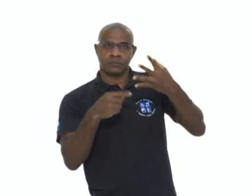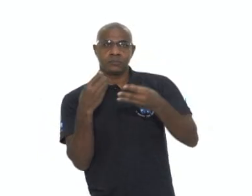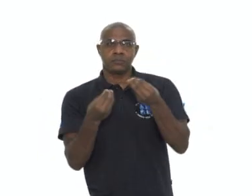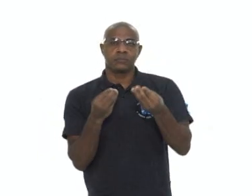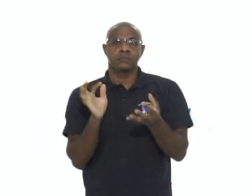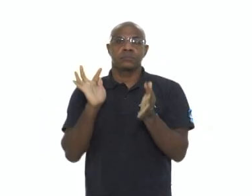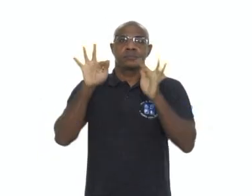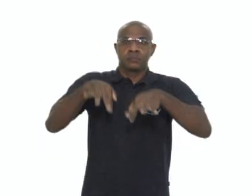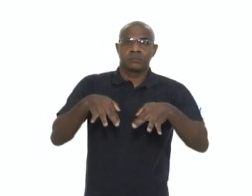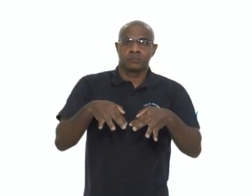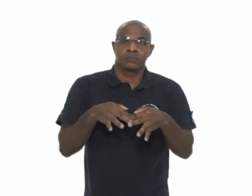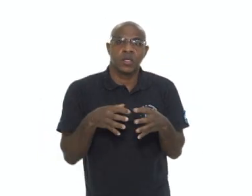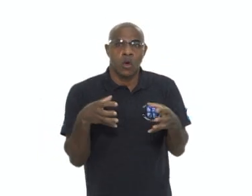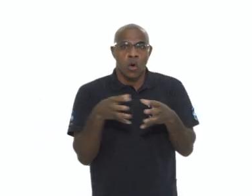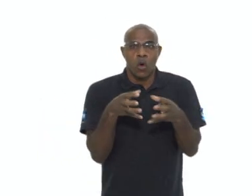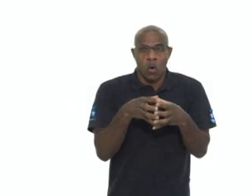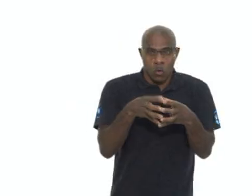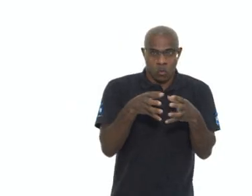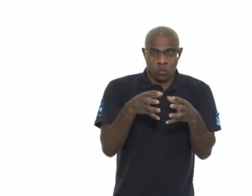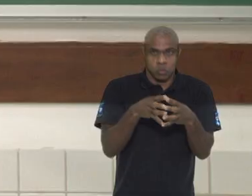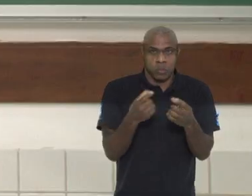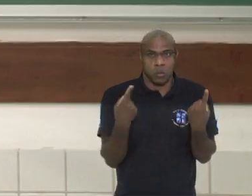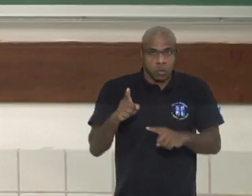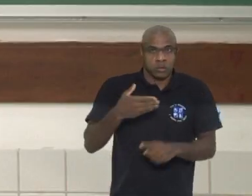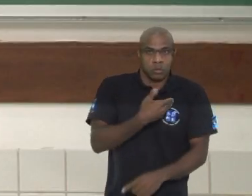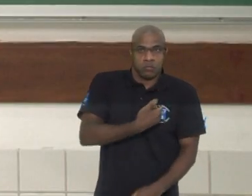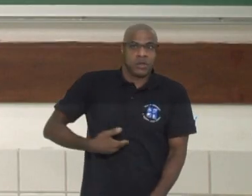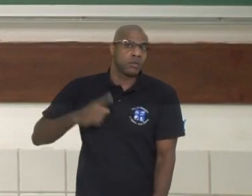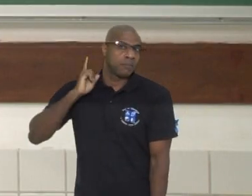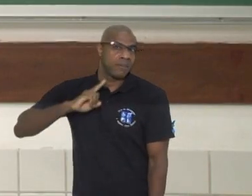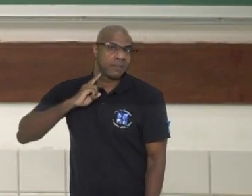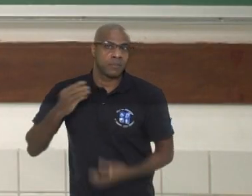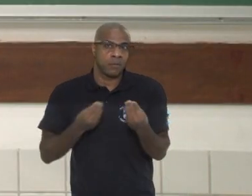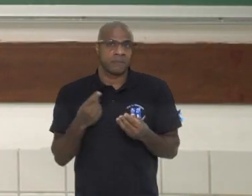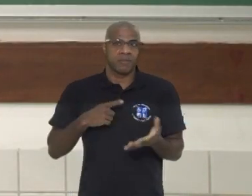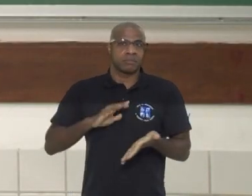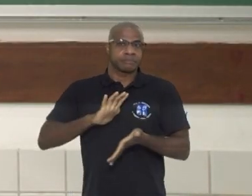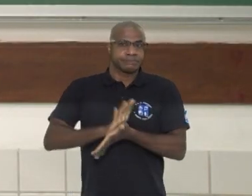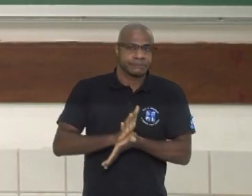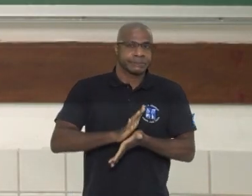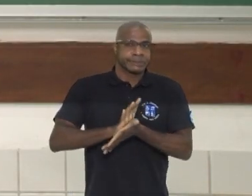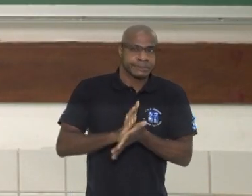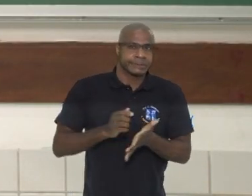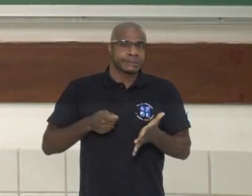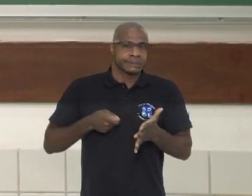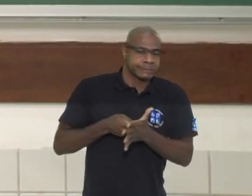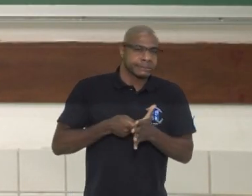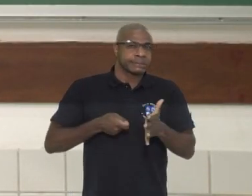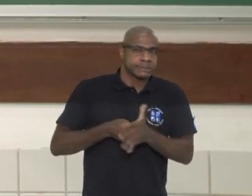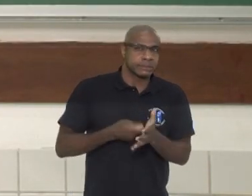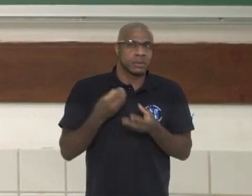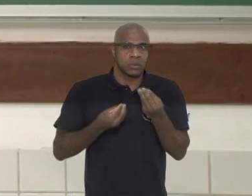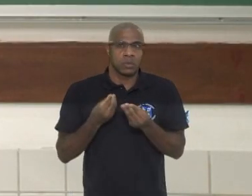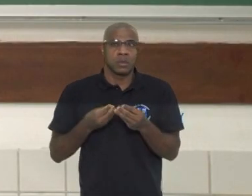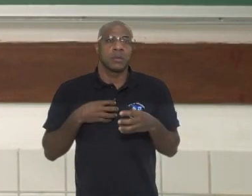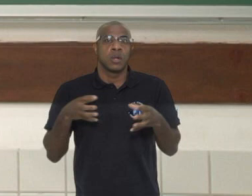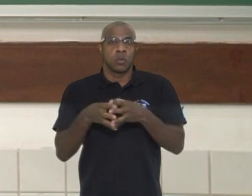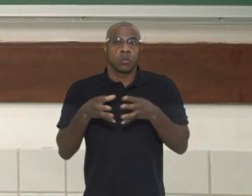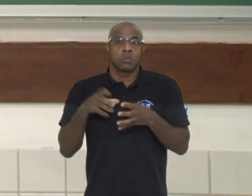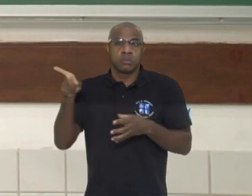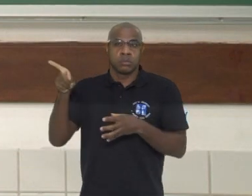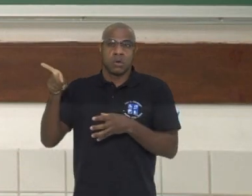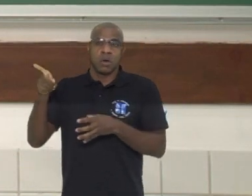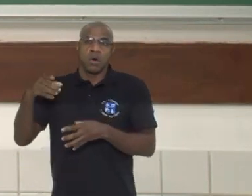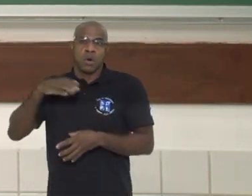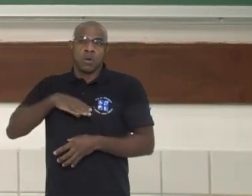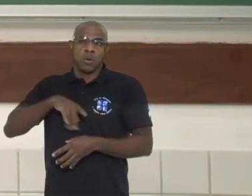Conjuração Mineira. Como é que ela terminou? Ela terminou exatamente sendo reprimida, né, por meio da coroa portuguesa,